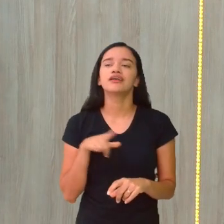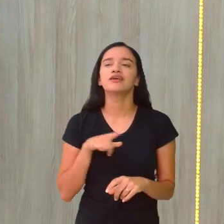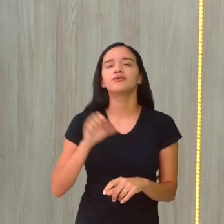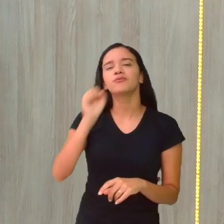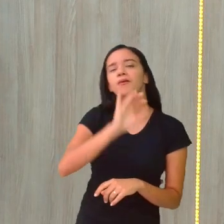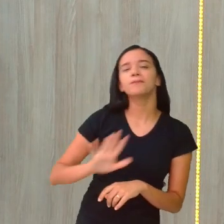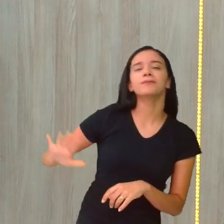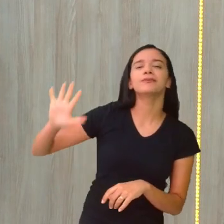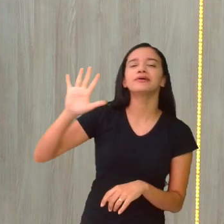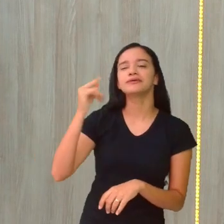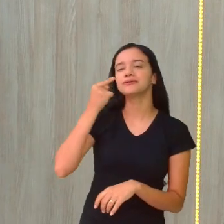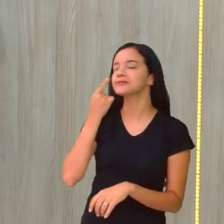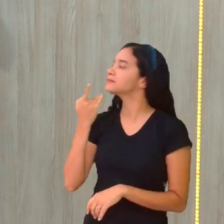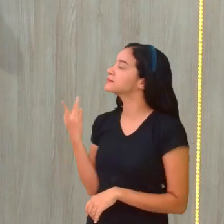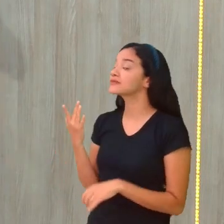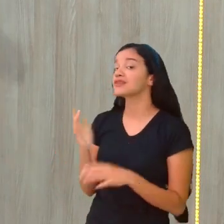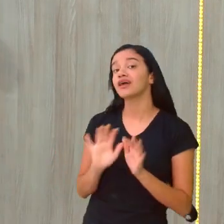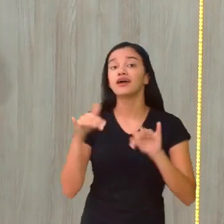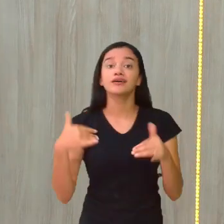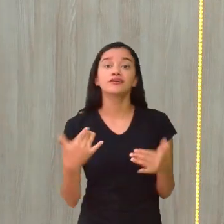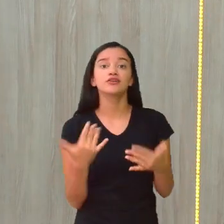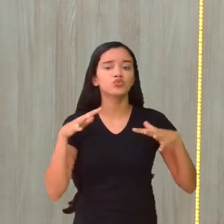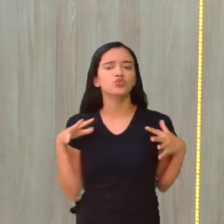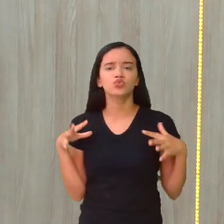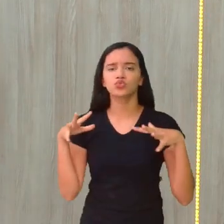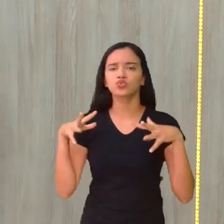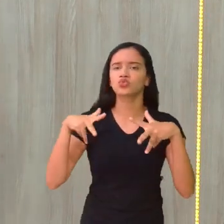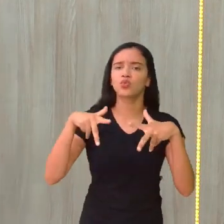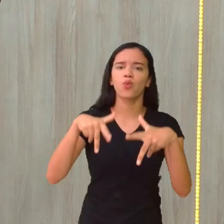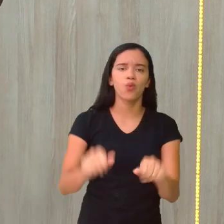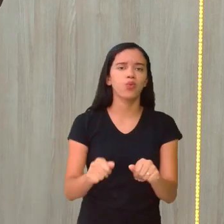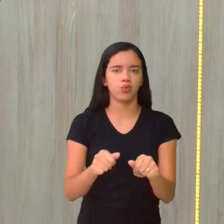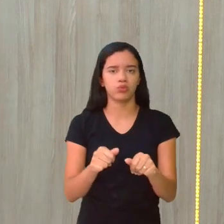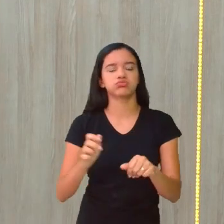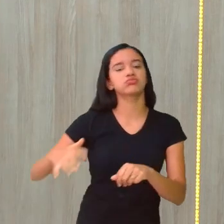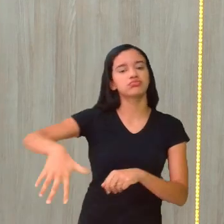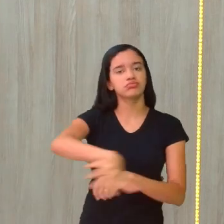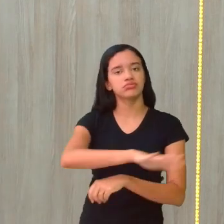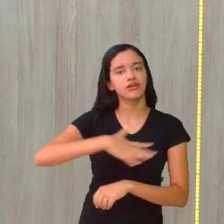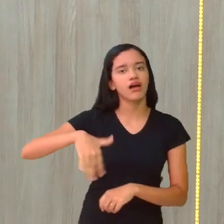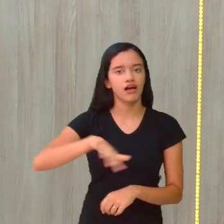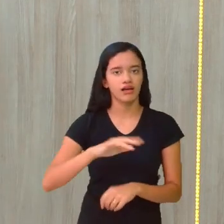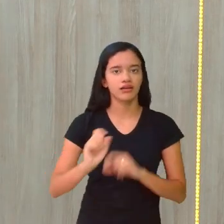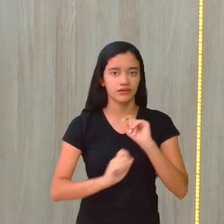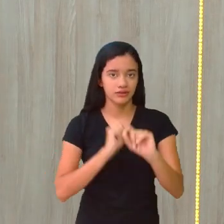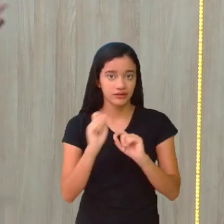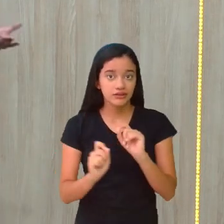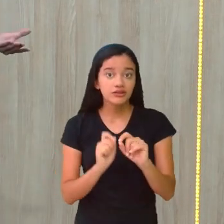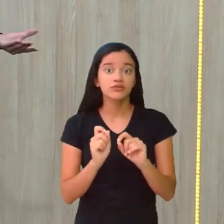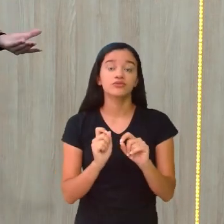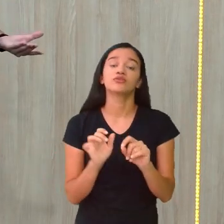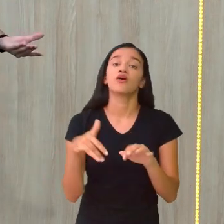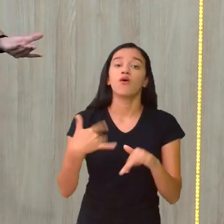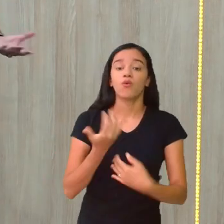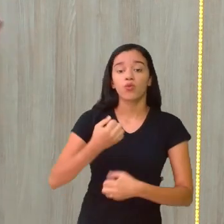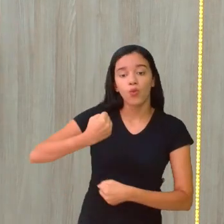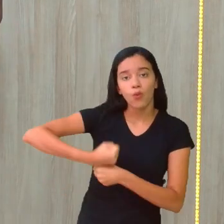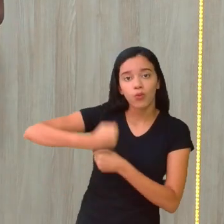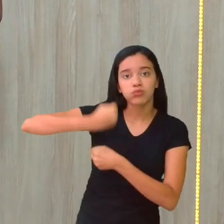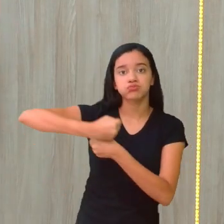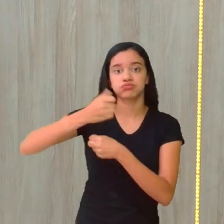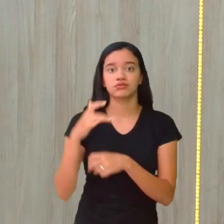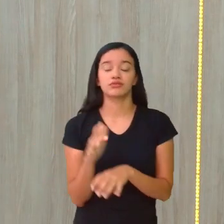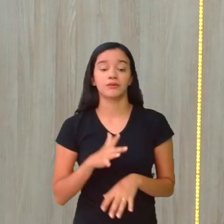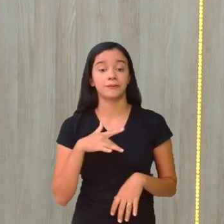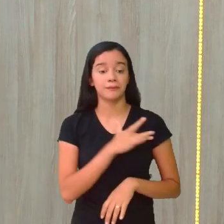paisagem de cimento, né? Então são todos esses ambientes que são construídos pelo ser humano.